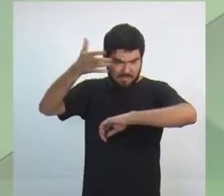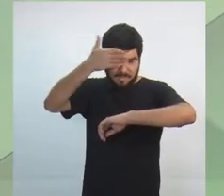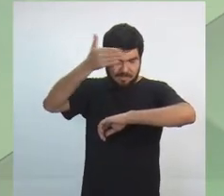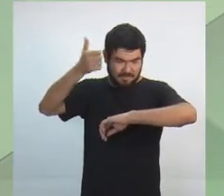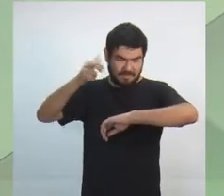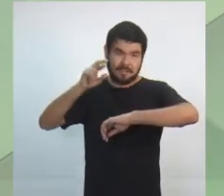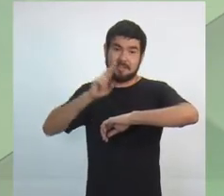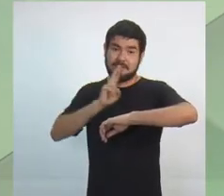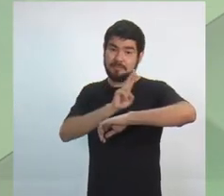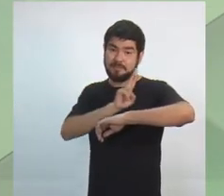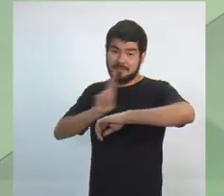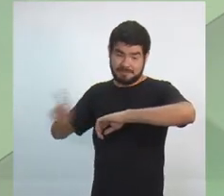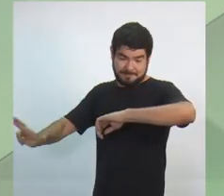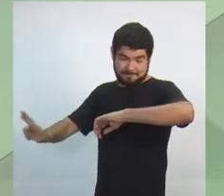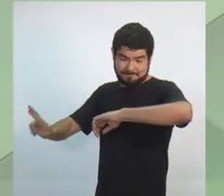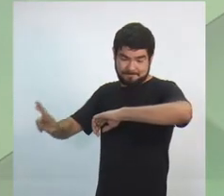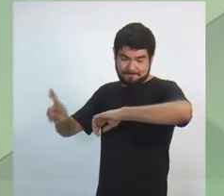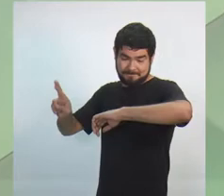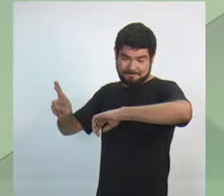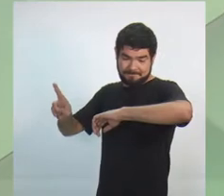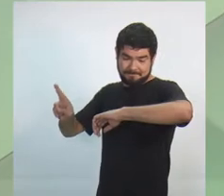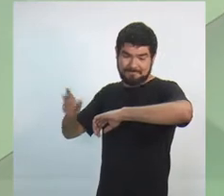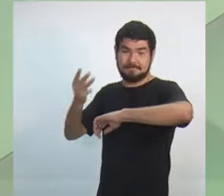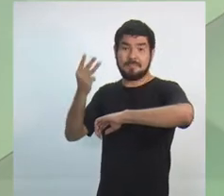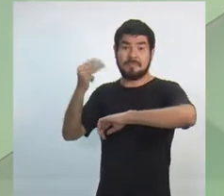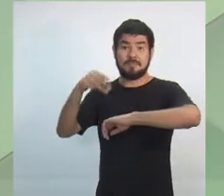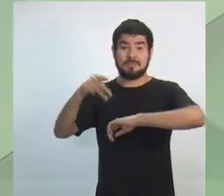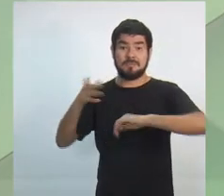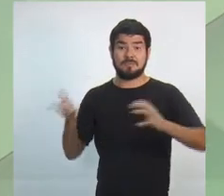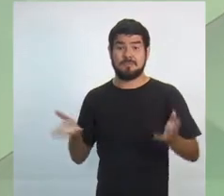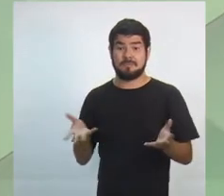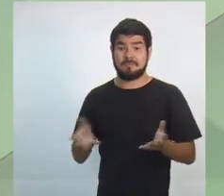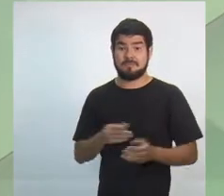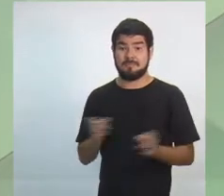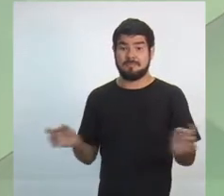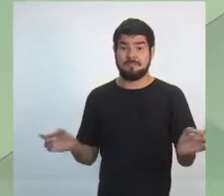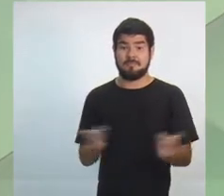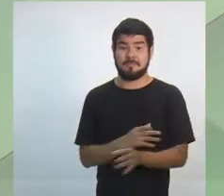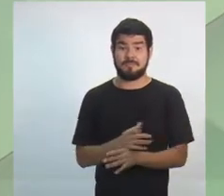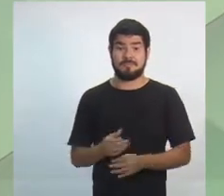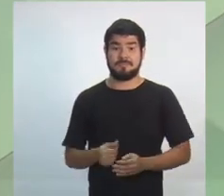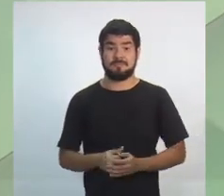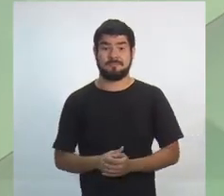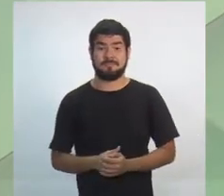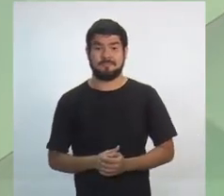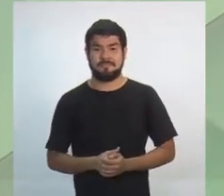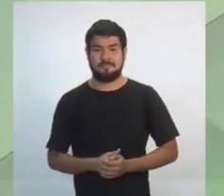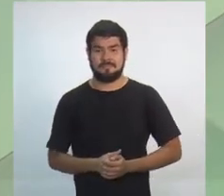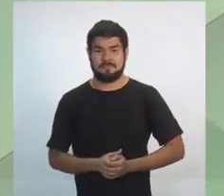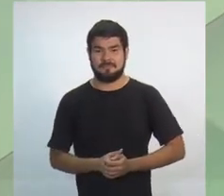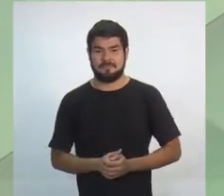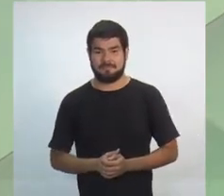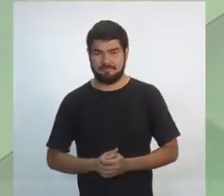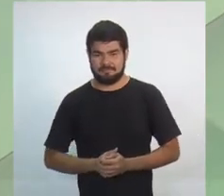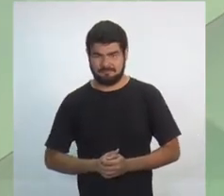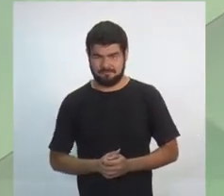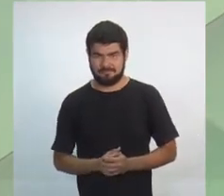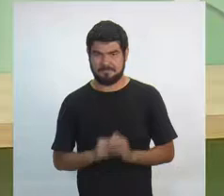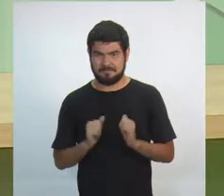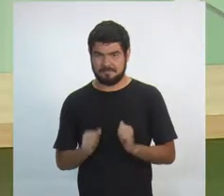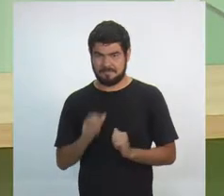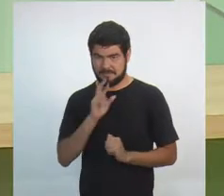pergunta do candidato Omar Aziz. 3 minutos na tela. Pronto, não tem problema. 3 minutos, candidato Davi Almeida pode